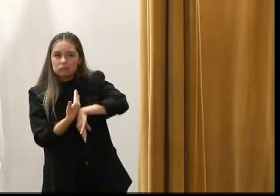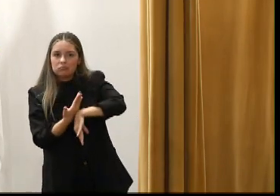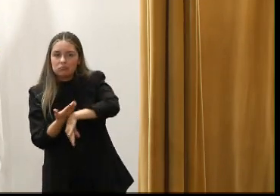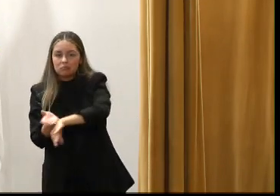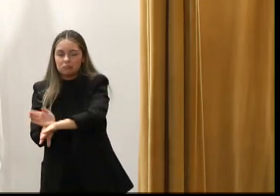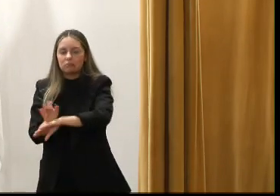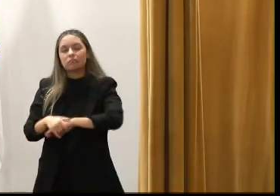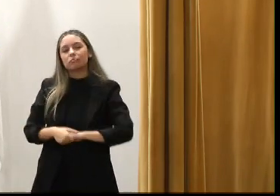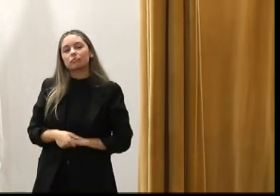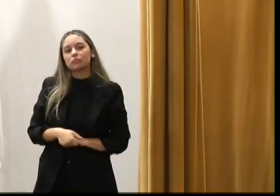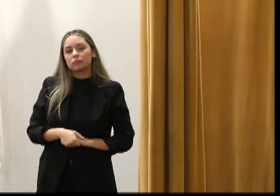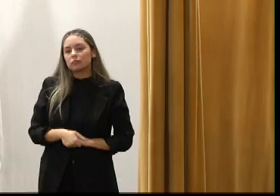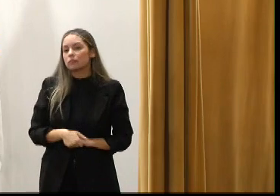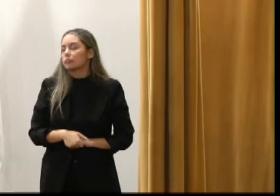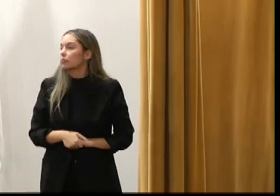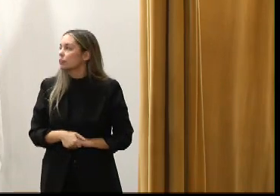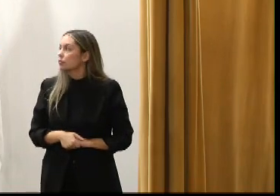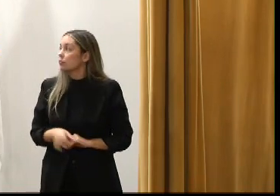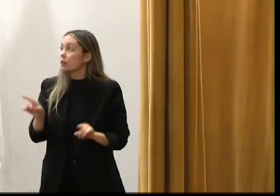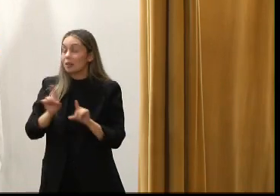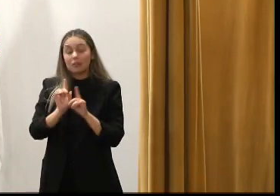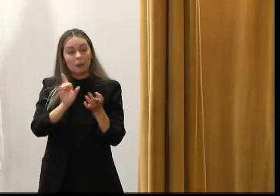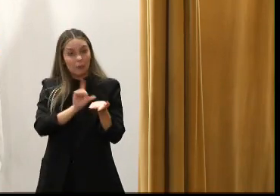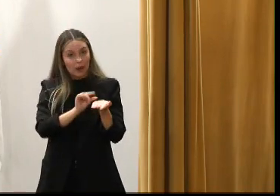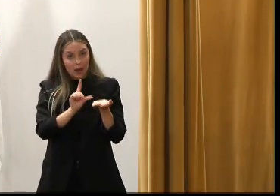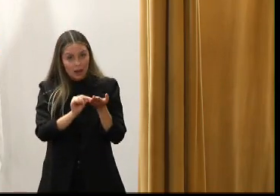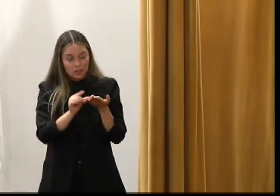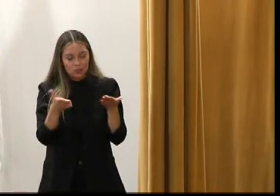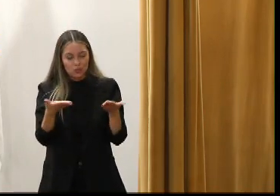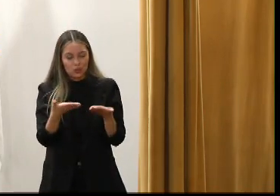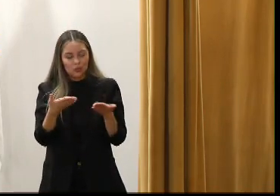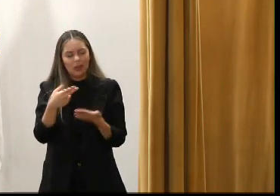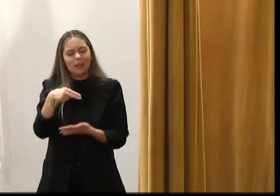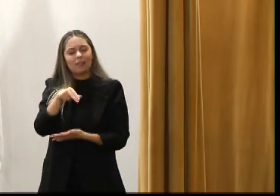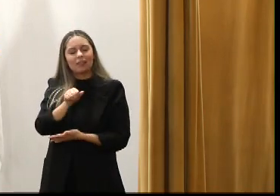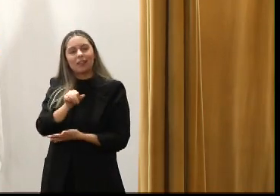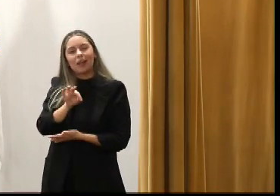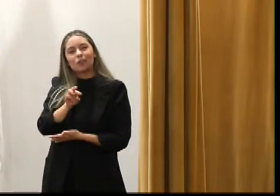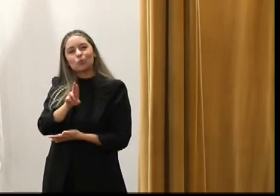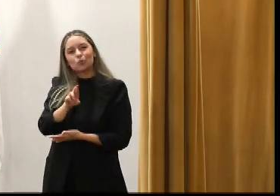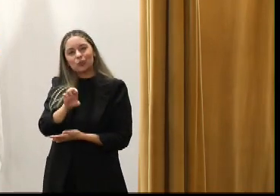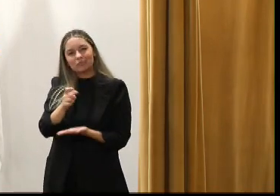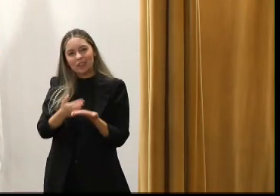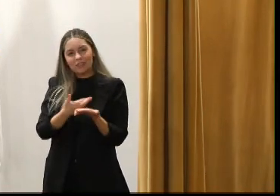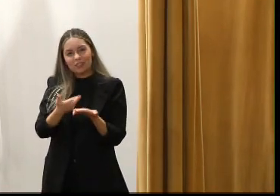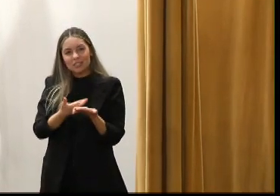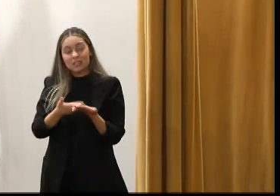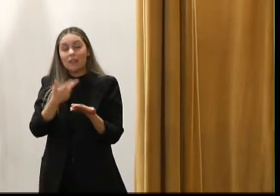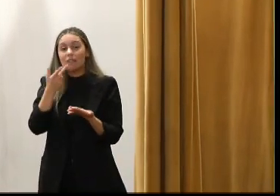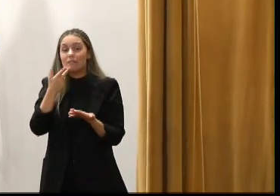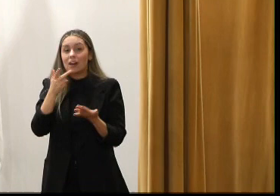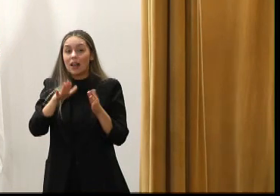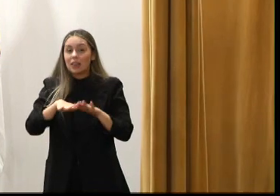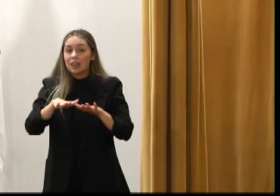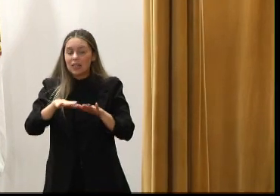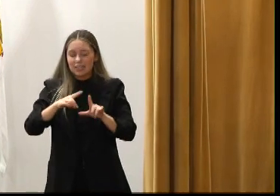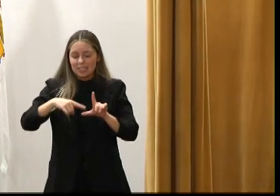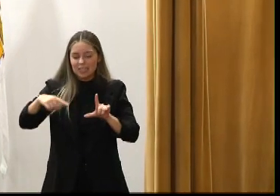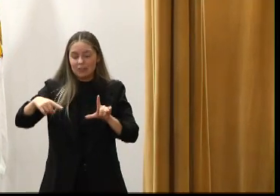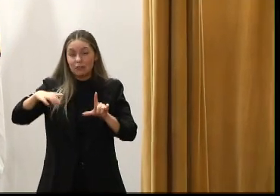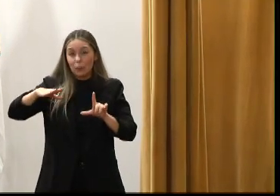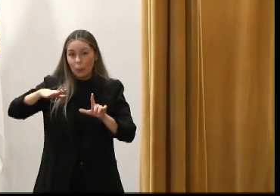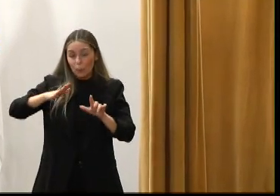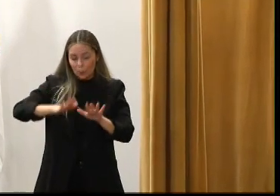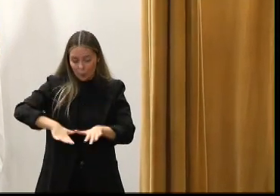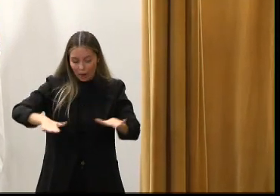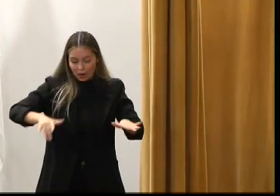Bom, aqui eu tenho um artigo também recente do grupo da Nature, com relação a que o nível do mar não só está mudando, mas